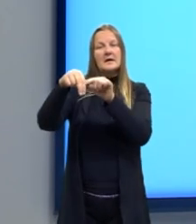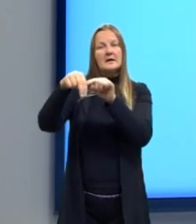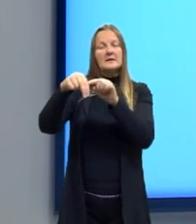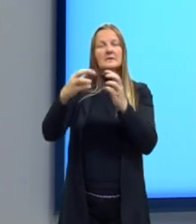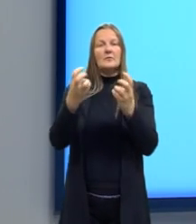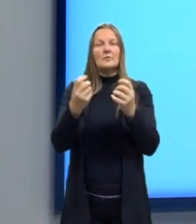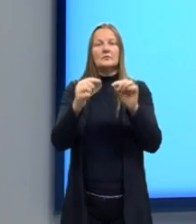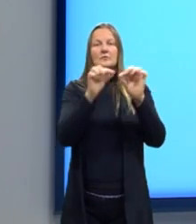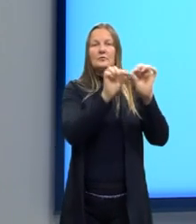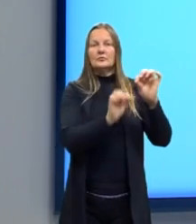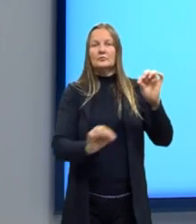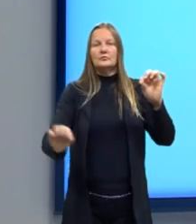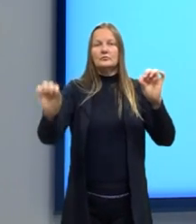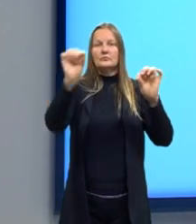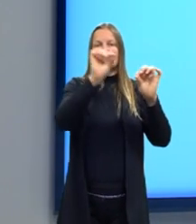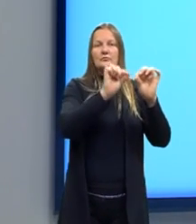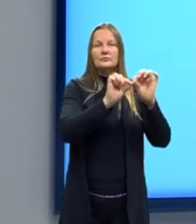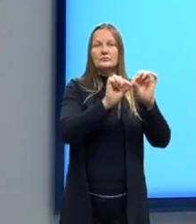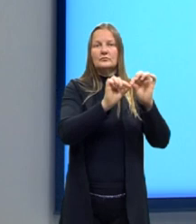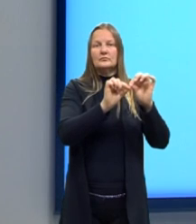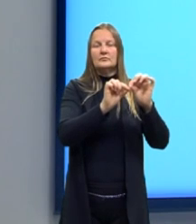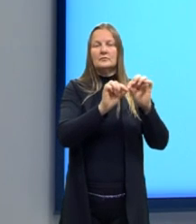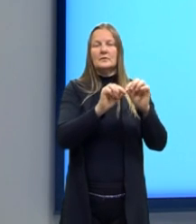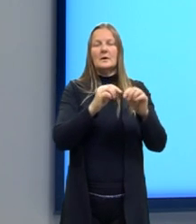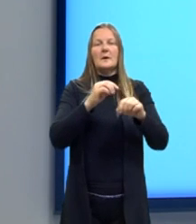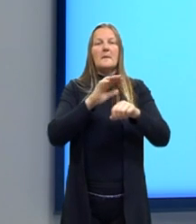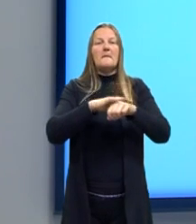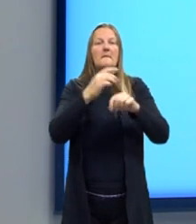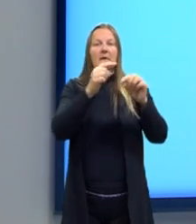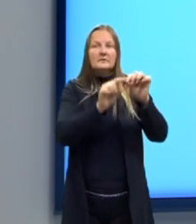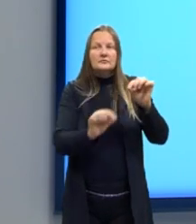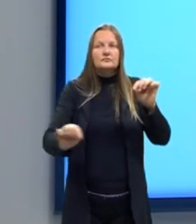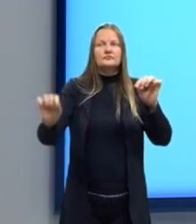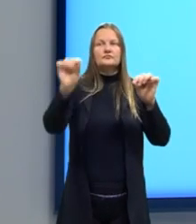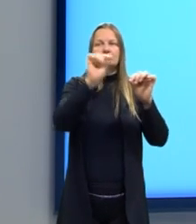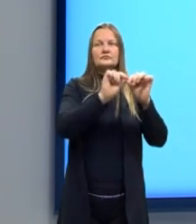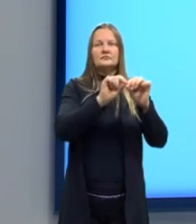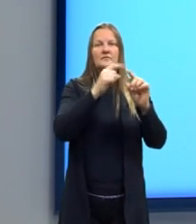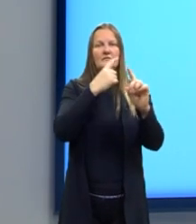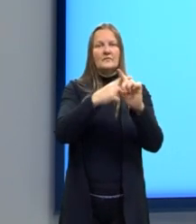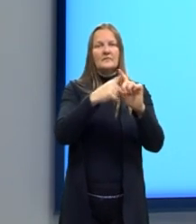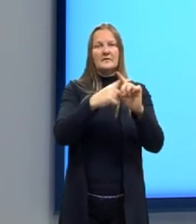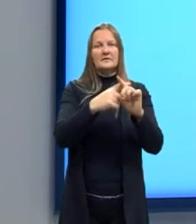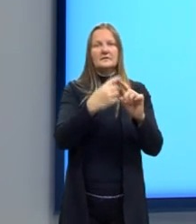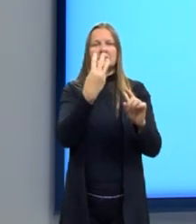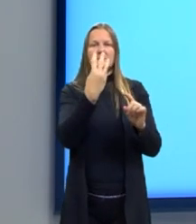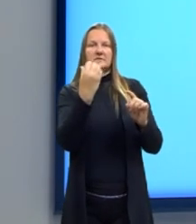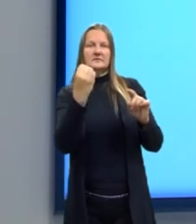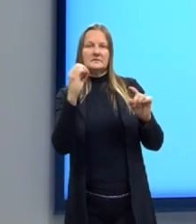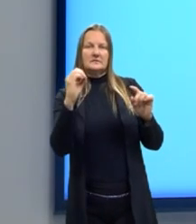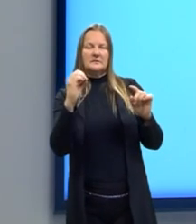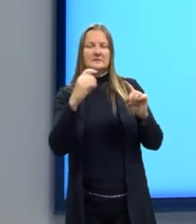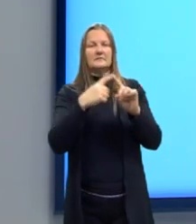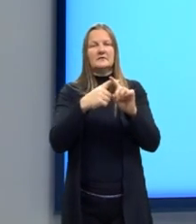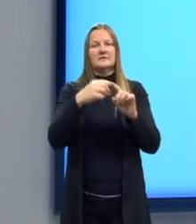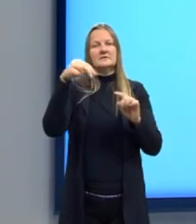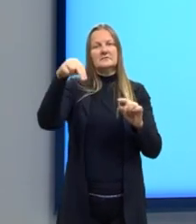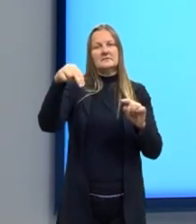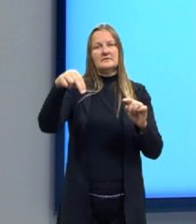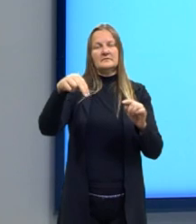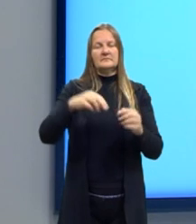teria em uma volta o 30 em mais de uma volta nós multiplicaremos sempre o número de voltas por